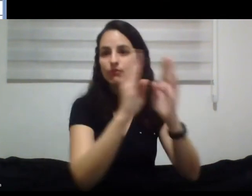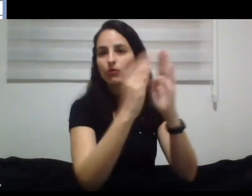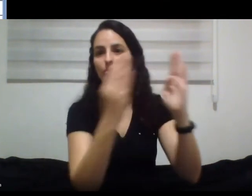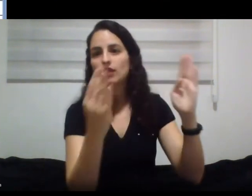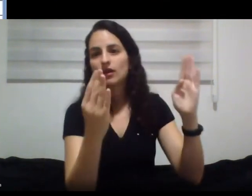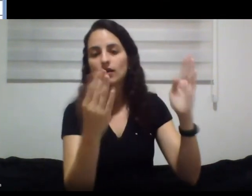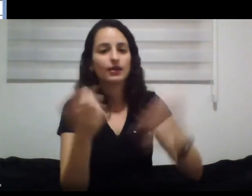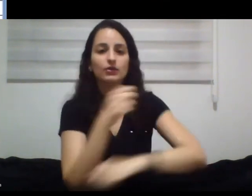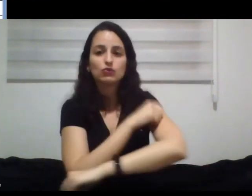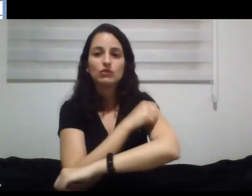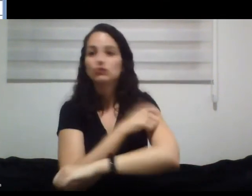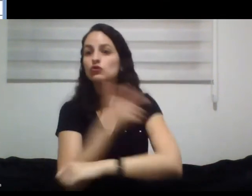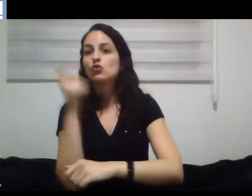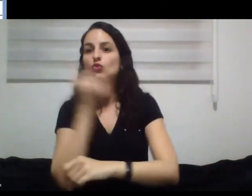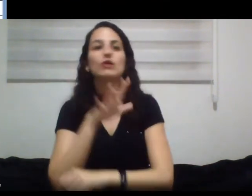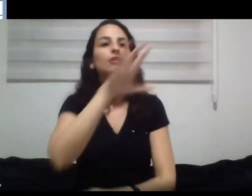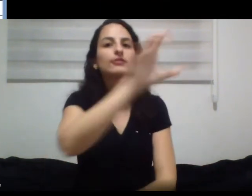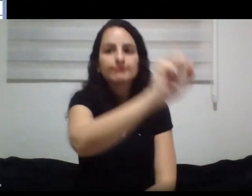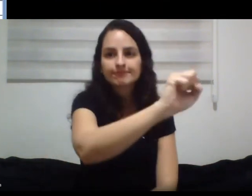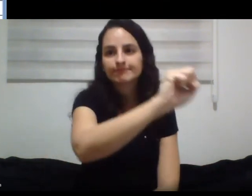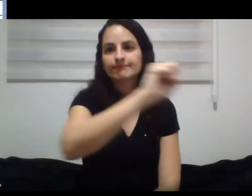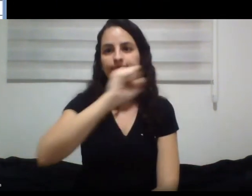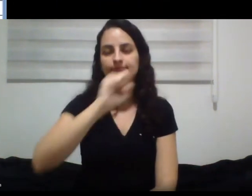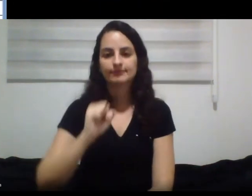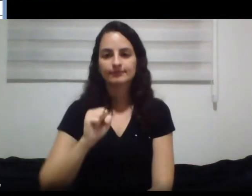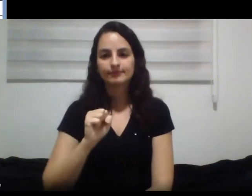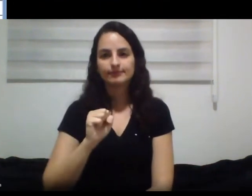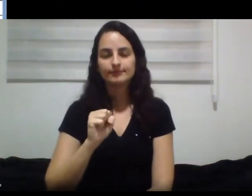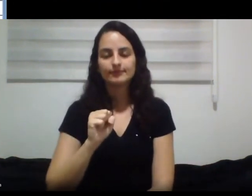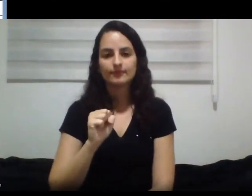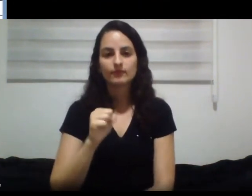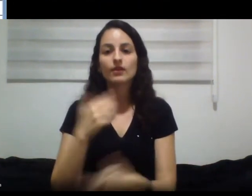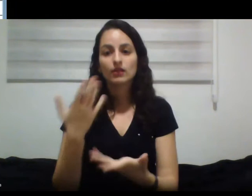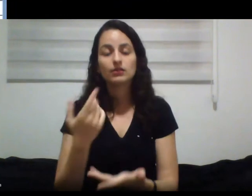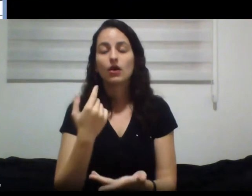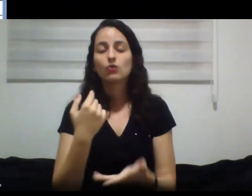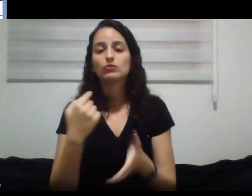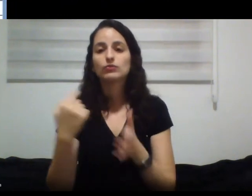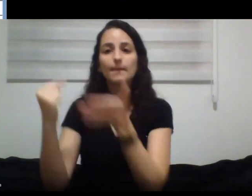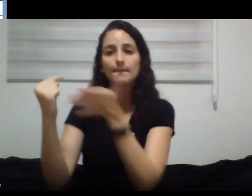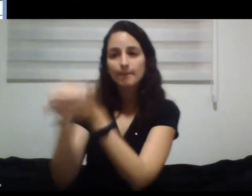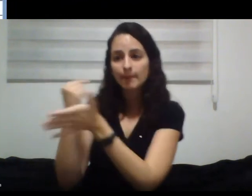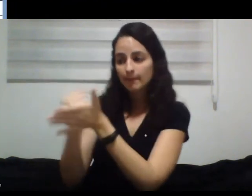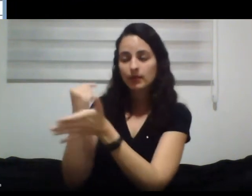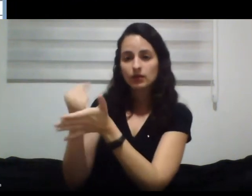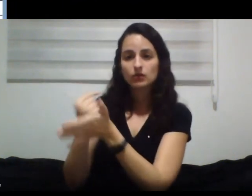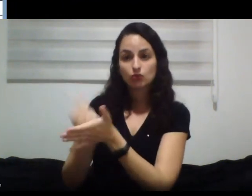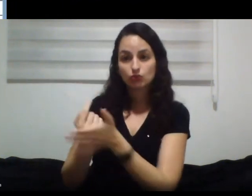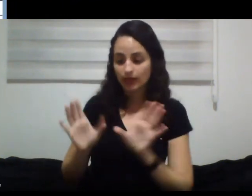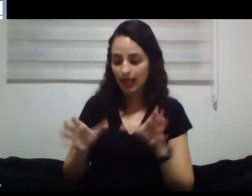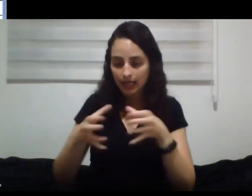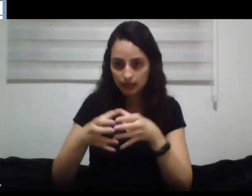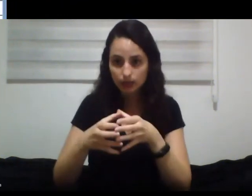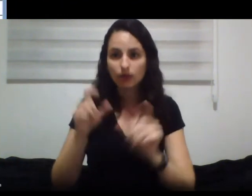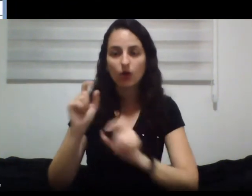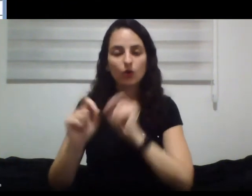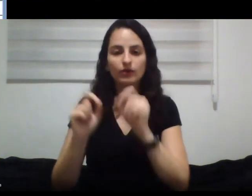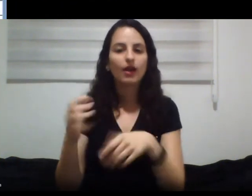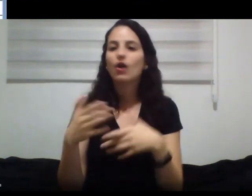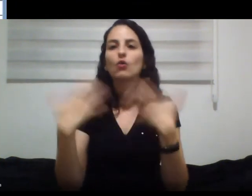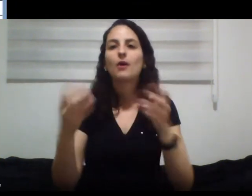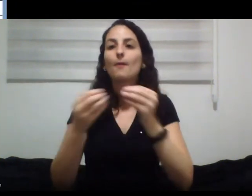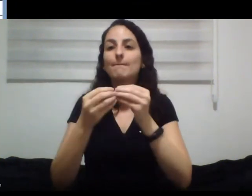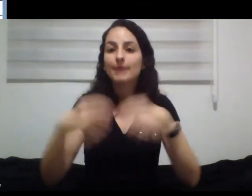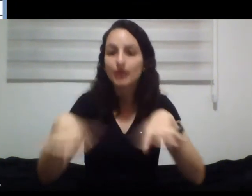tudo mais, livro-texto, que são livros construídos pelos professores, referências? A gente não sabe como será